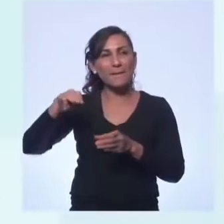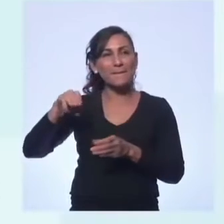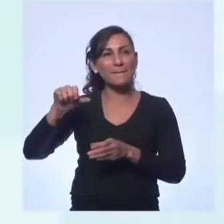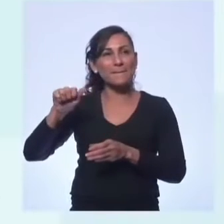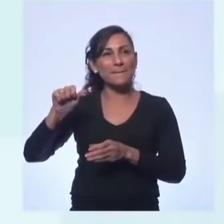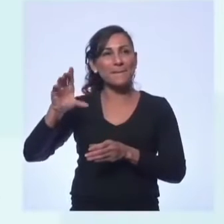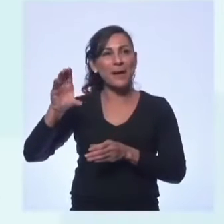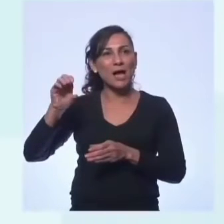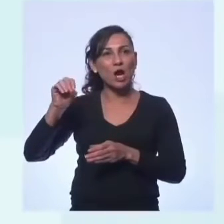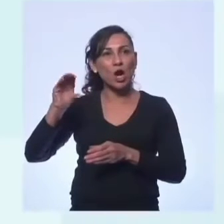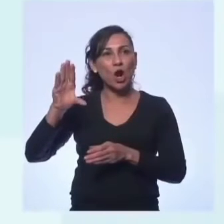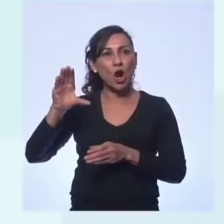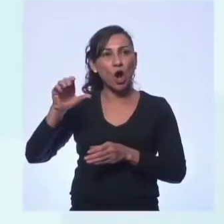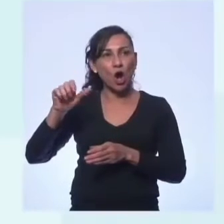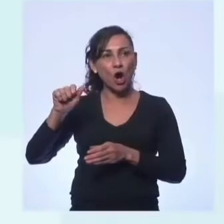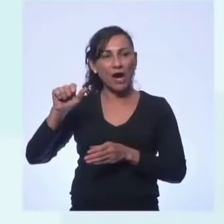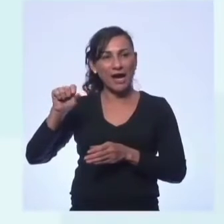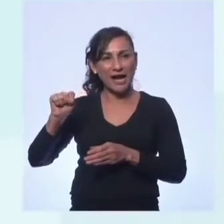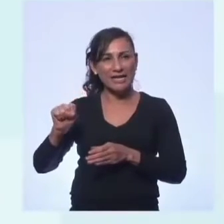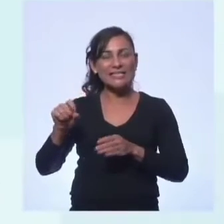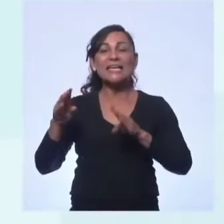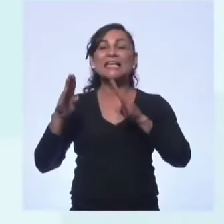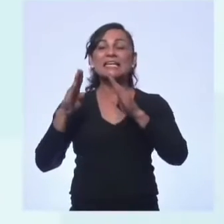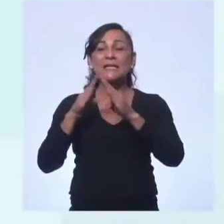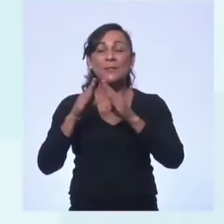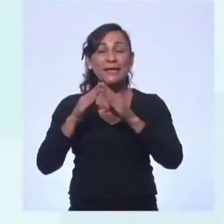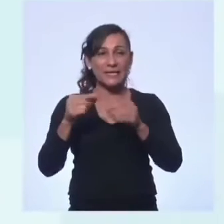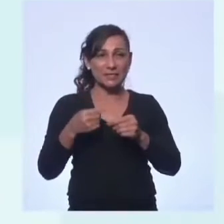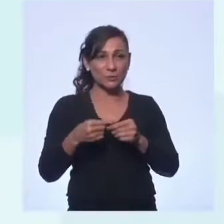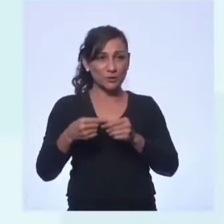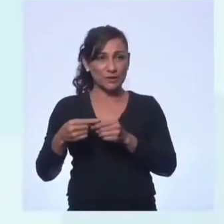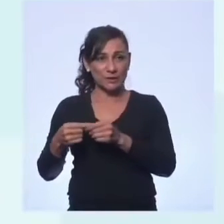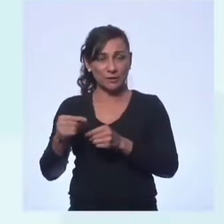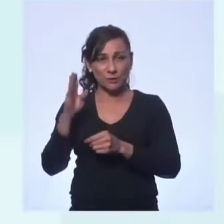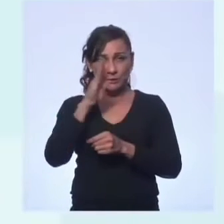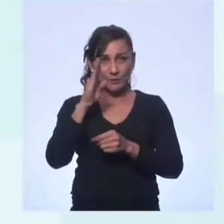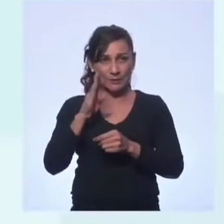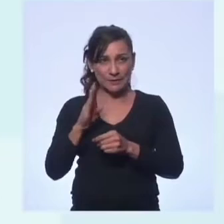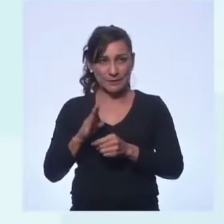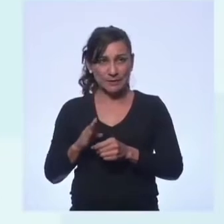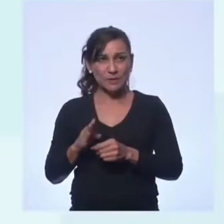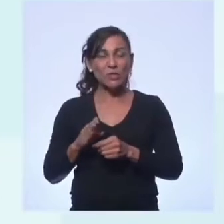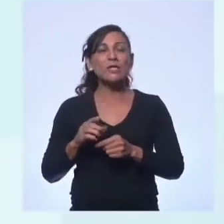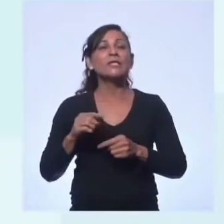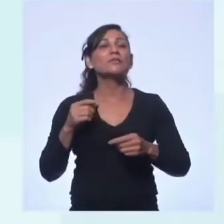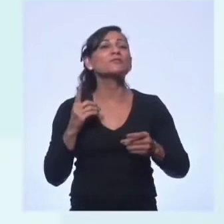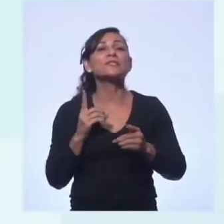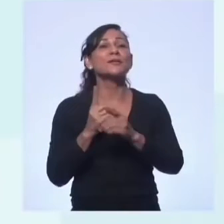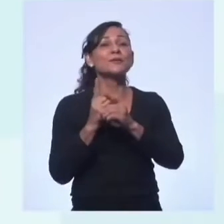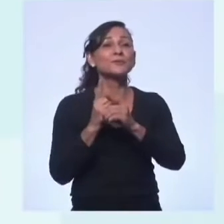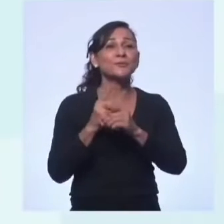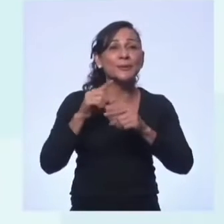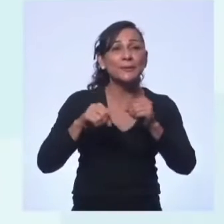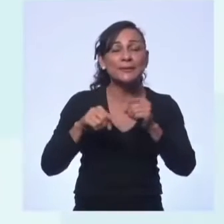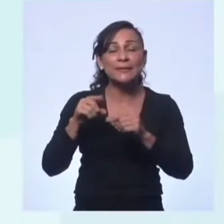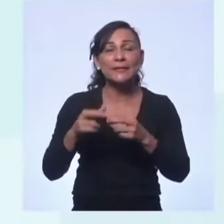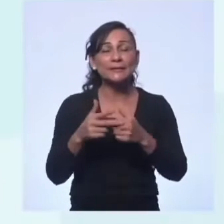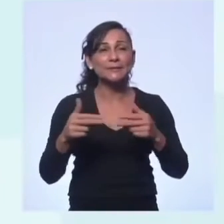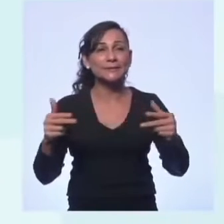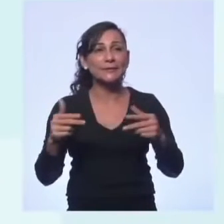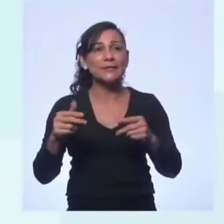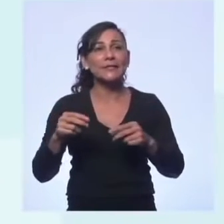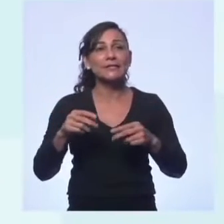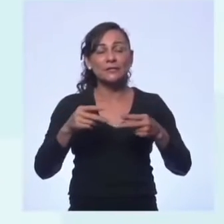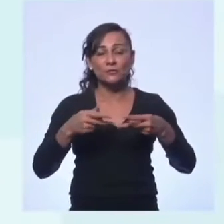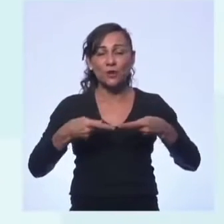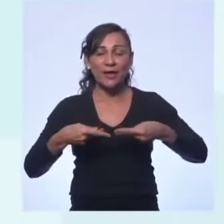dessas habitações, como também casas do interior do Brasil, encontram-se utensílios comuns, que são redes,